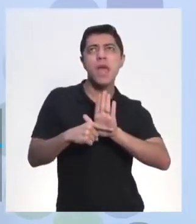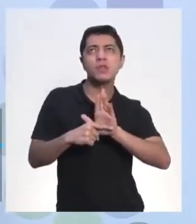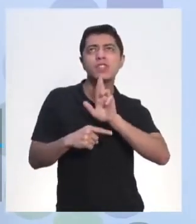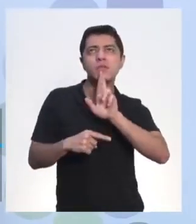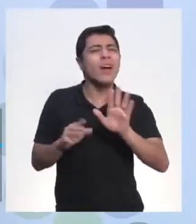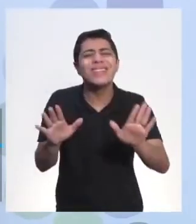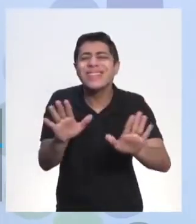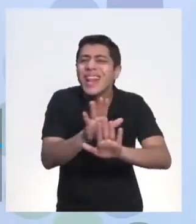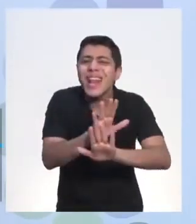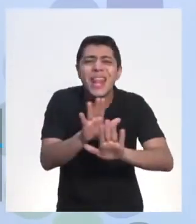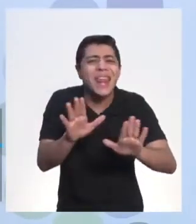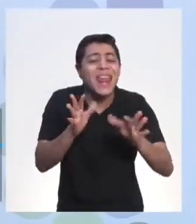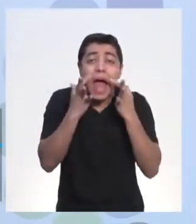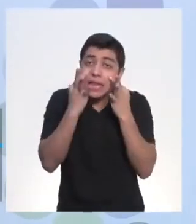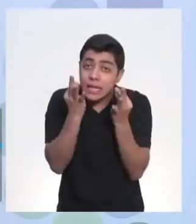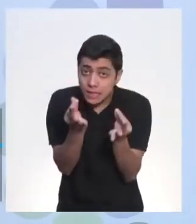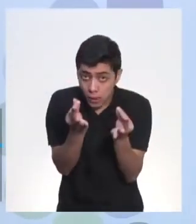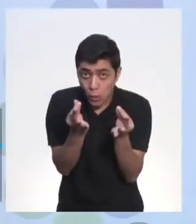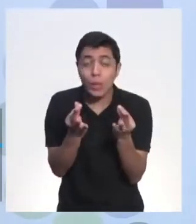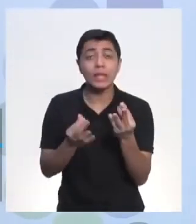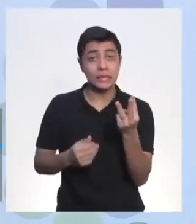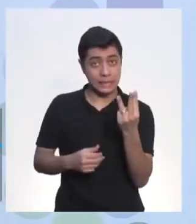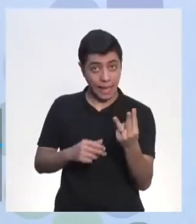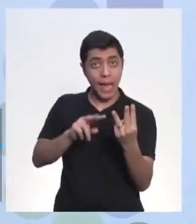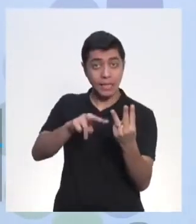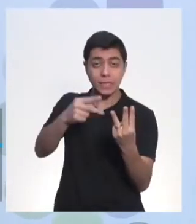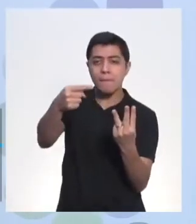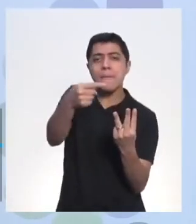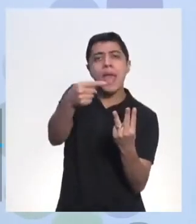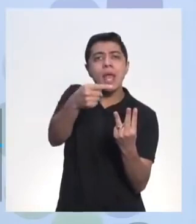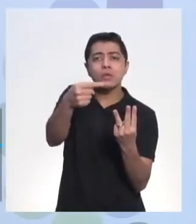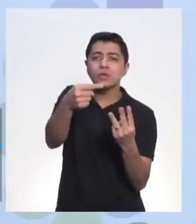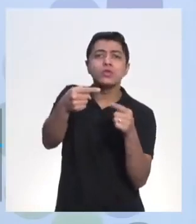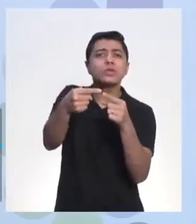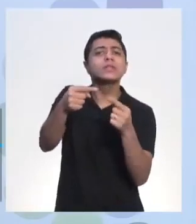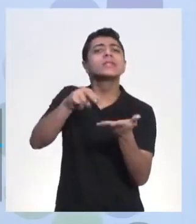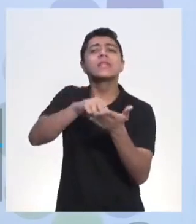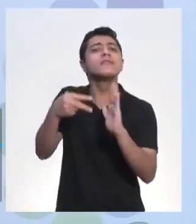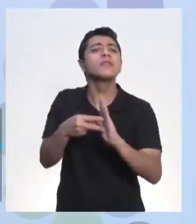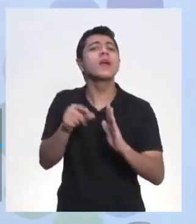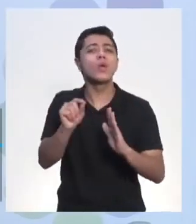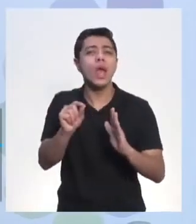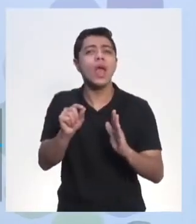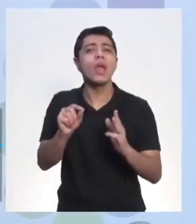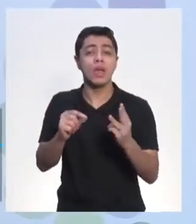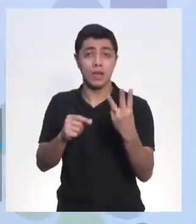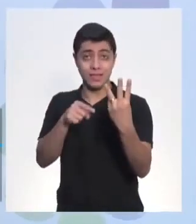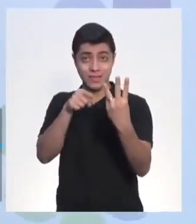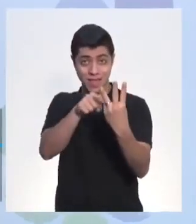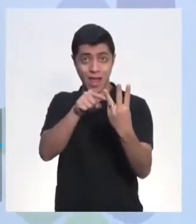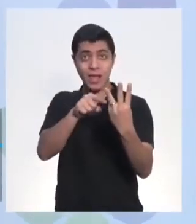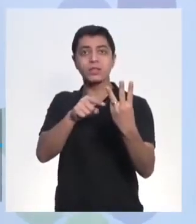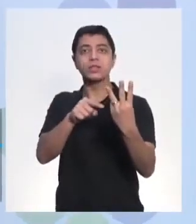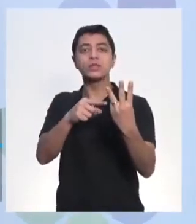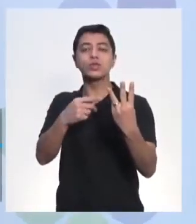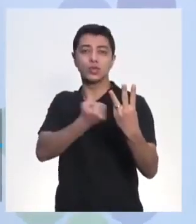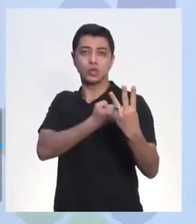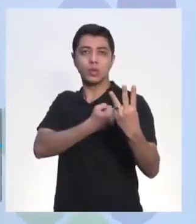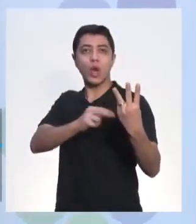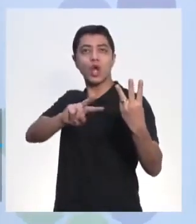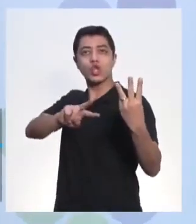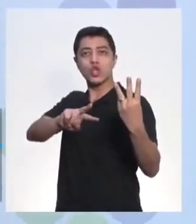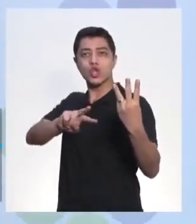expoente, ele só serve para indicar que vai dar o inverso da base. Aí você fala, como assim, professora? A base aqui é o número